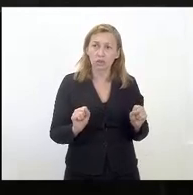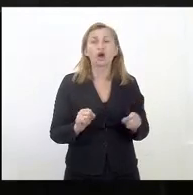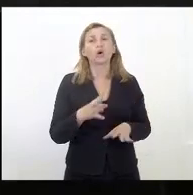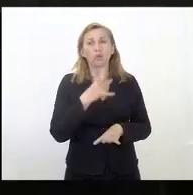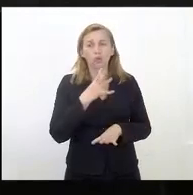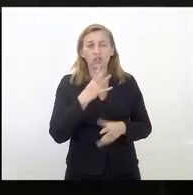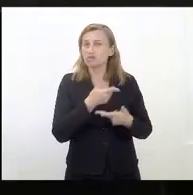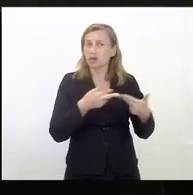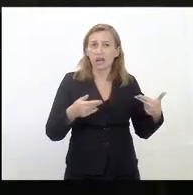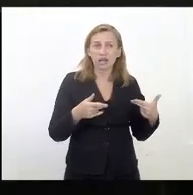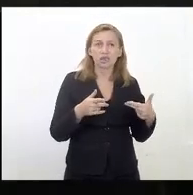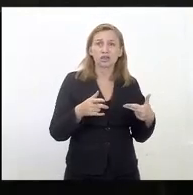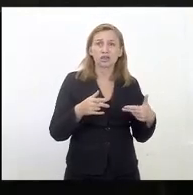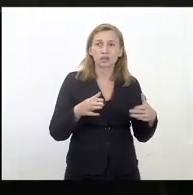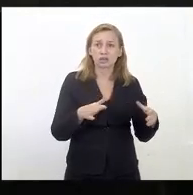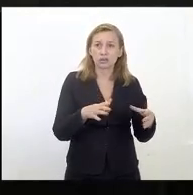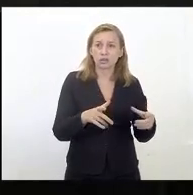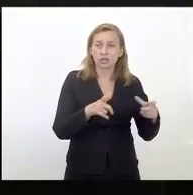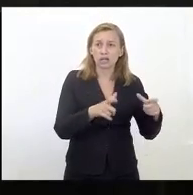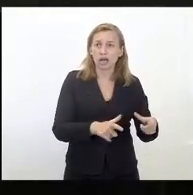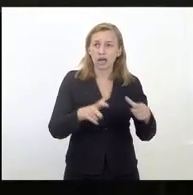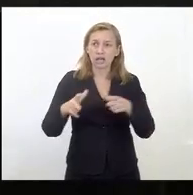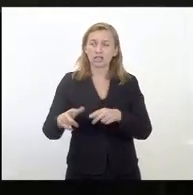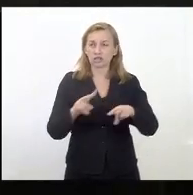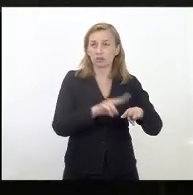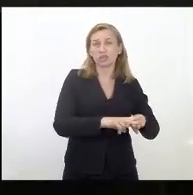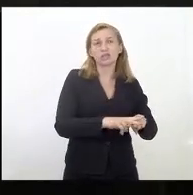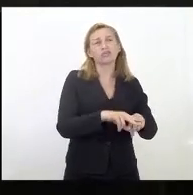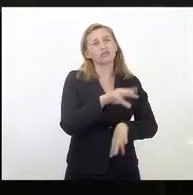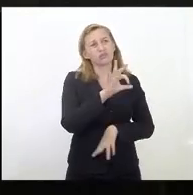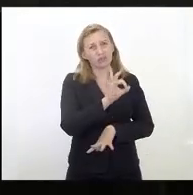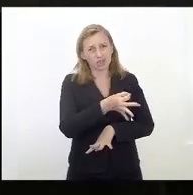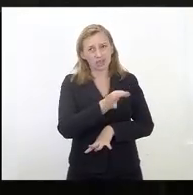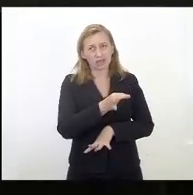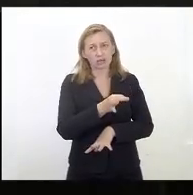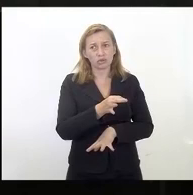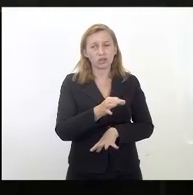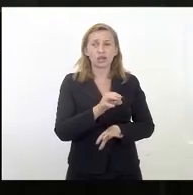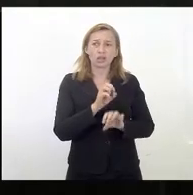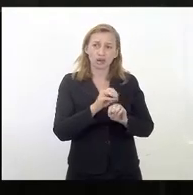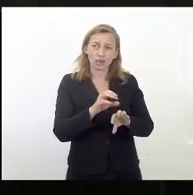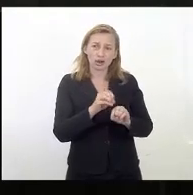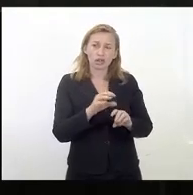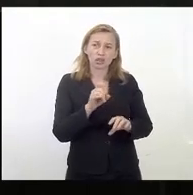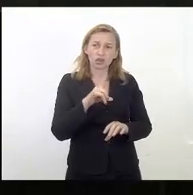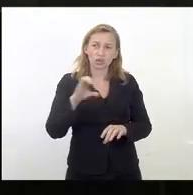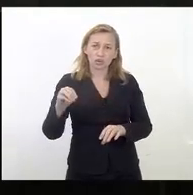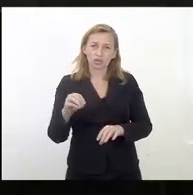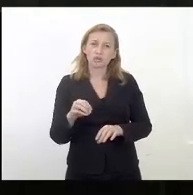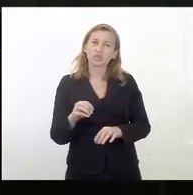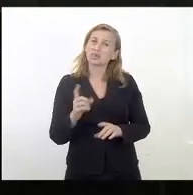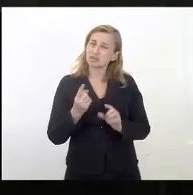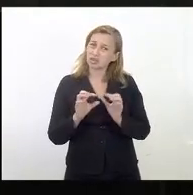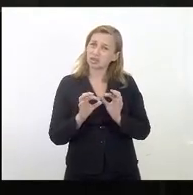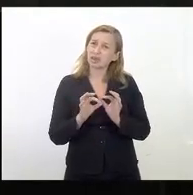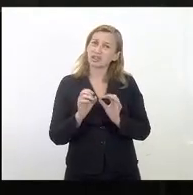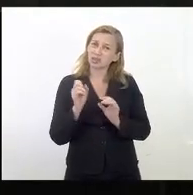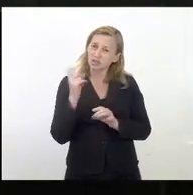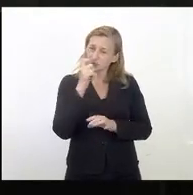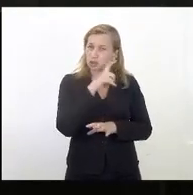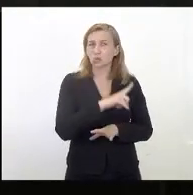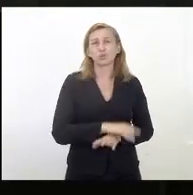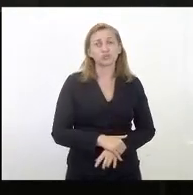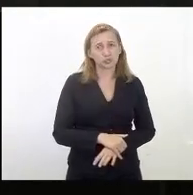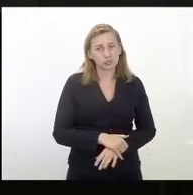conheço várias dessas unidades e sinceramente chamá-las de unidades socioeducativas ainda tá longe ainda tá muito longe